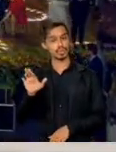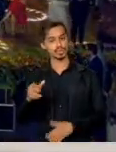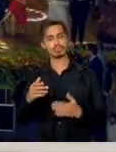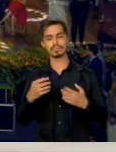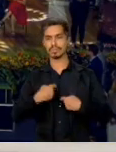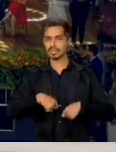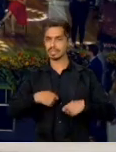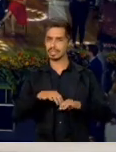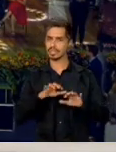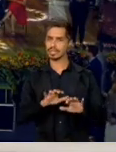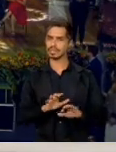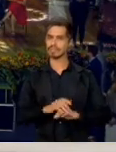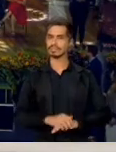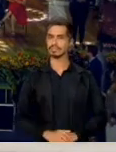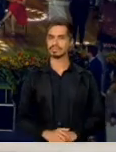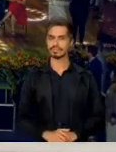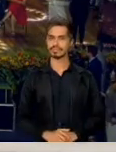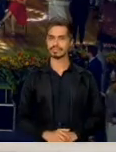mesmo.